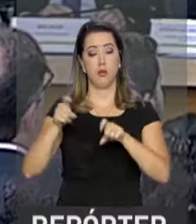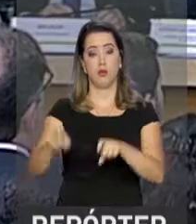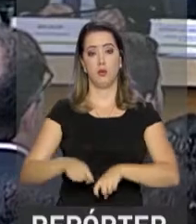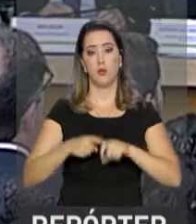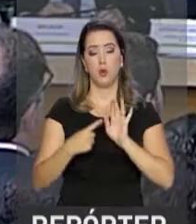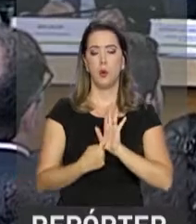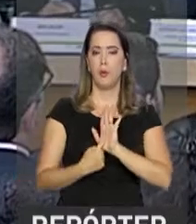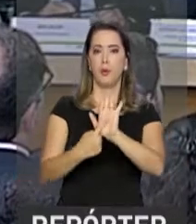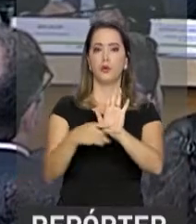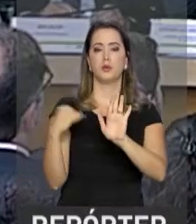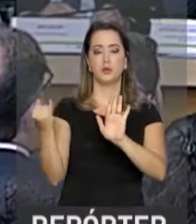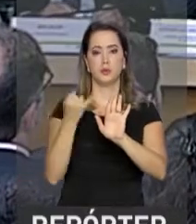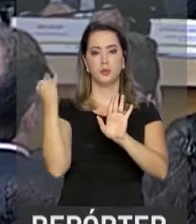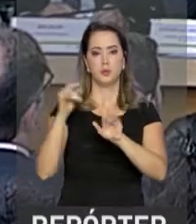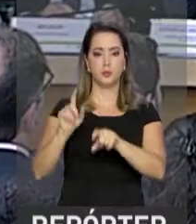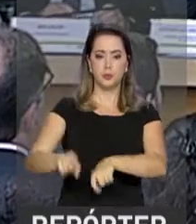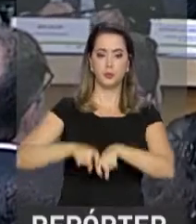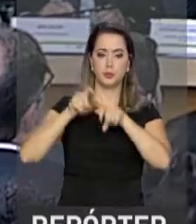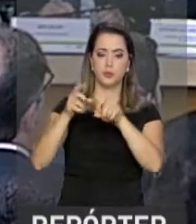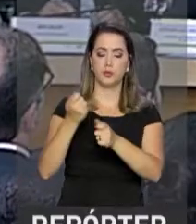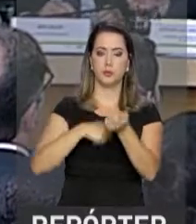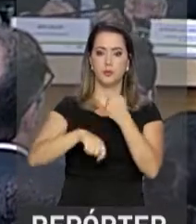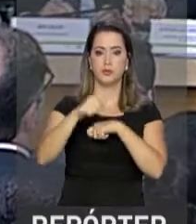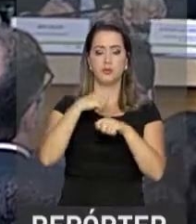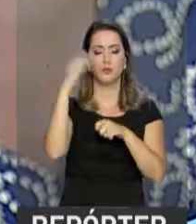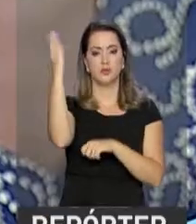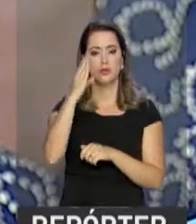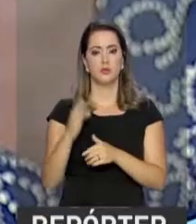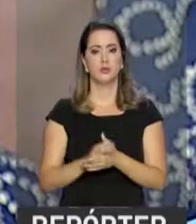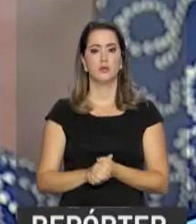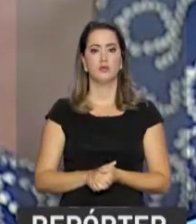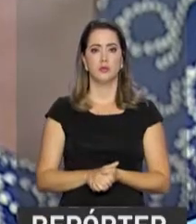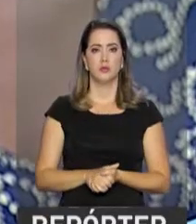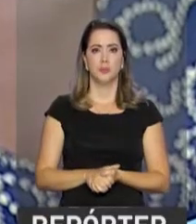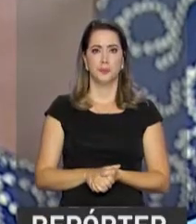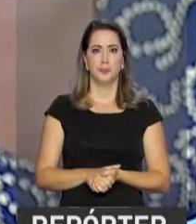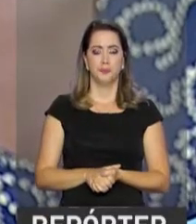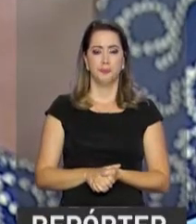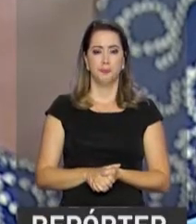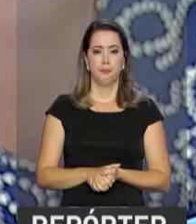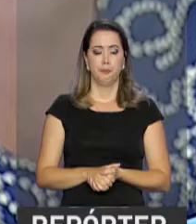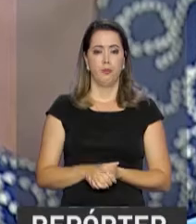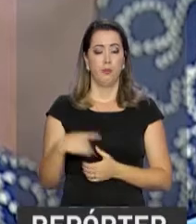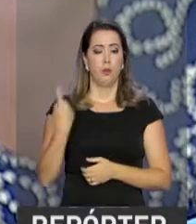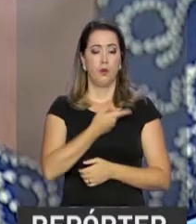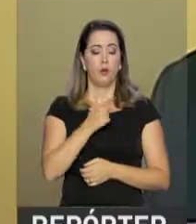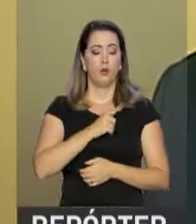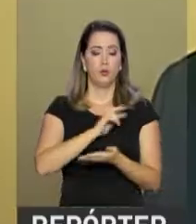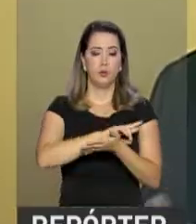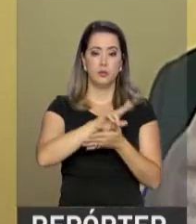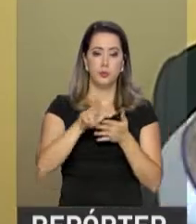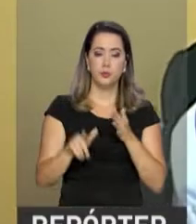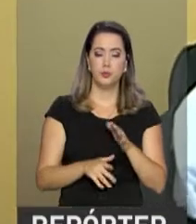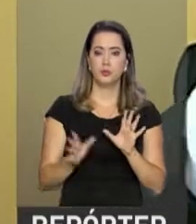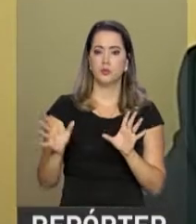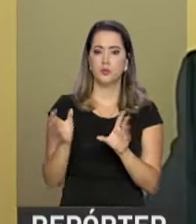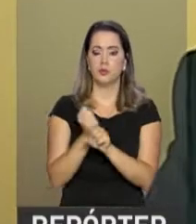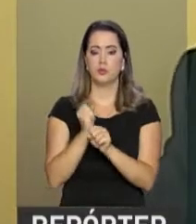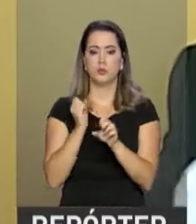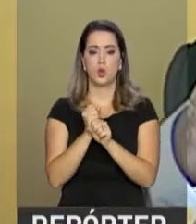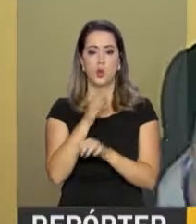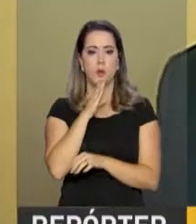clara a importância do agronegócio na economia brasileira é uma somatória de várias coisas que se faz né